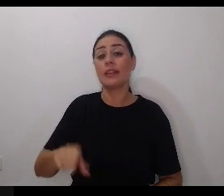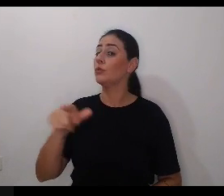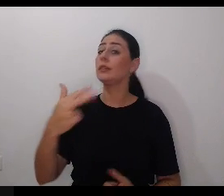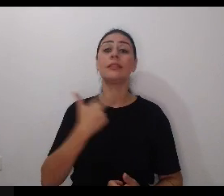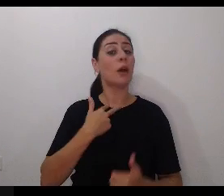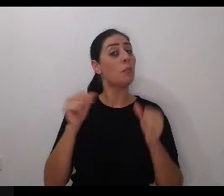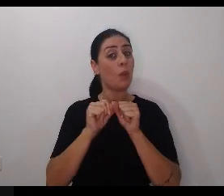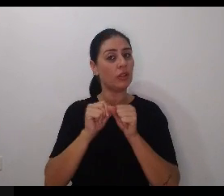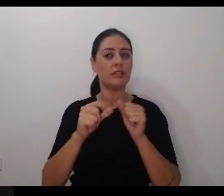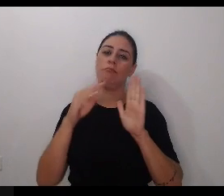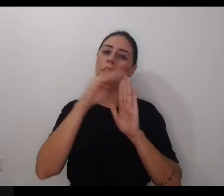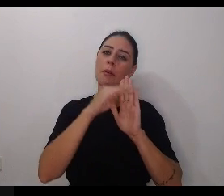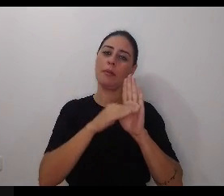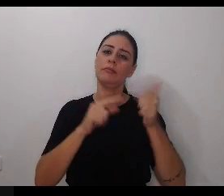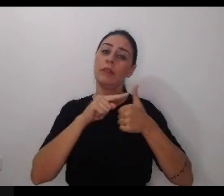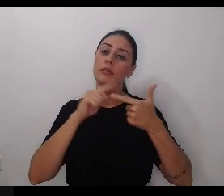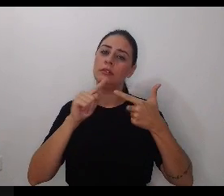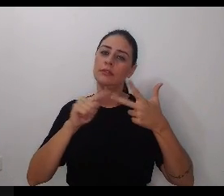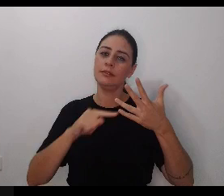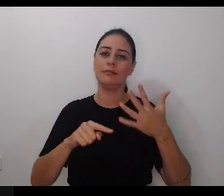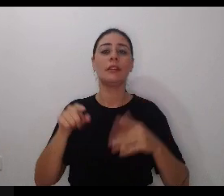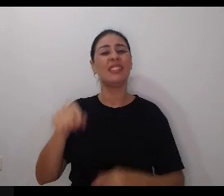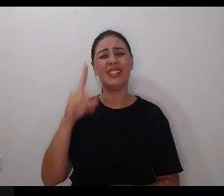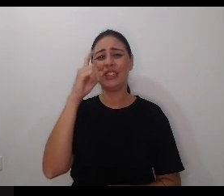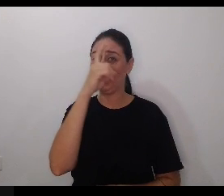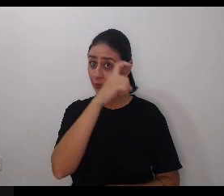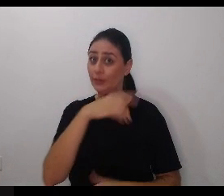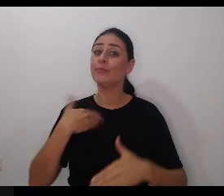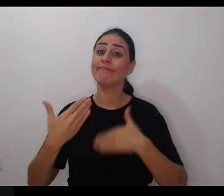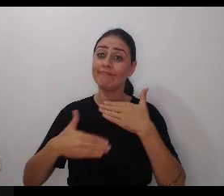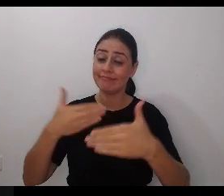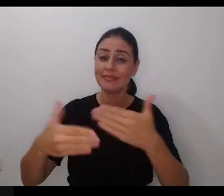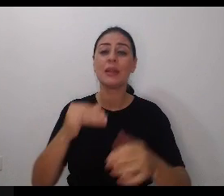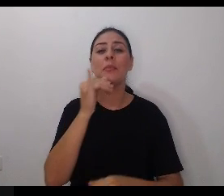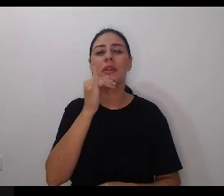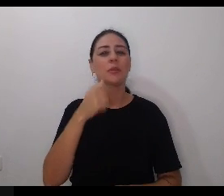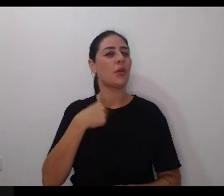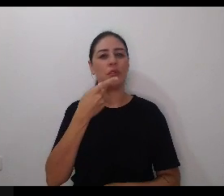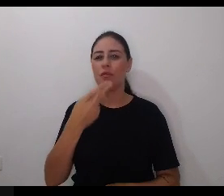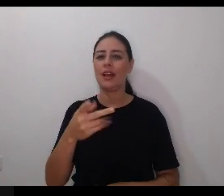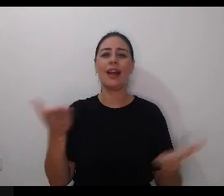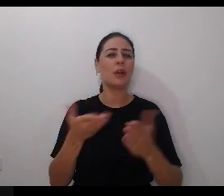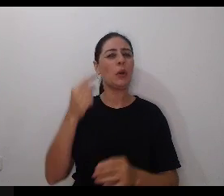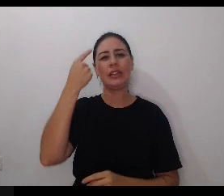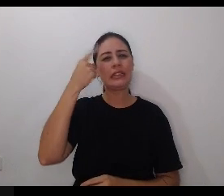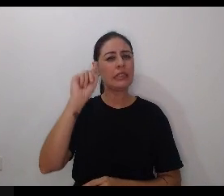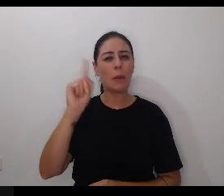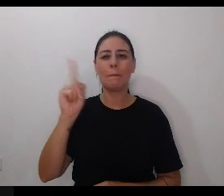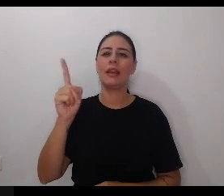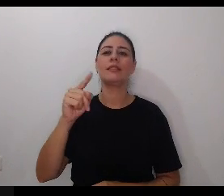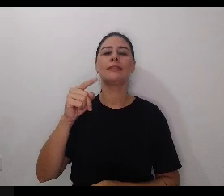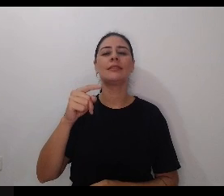A gente está muito acostumado a falar para as crianças o que elas não podem fazer. E isso torna mais difícil